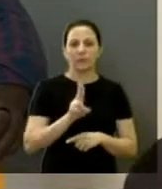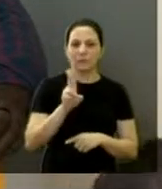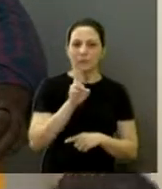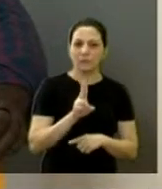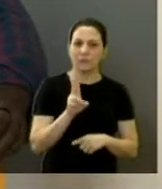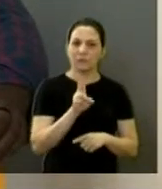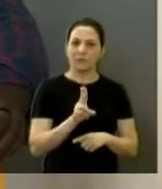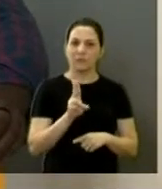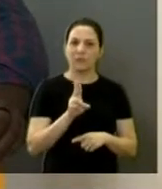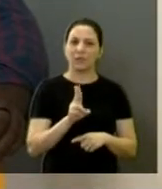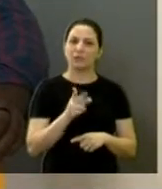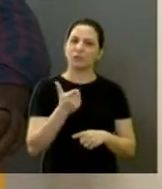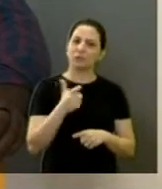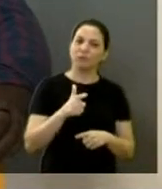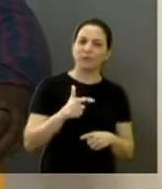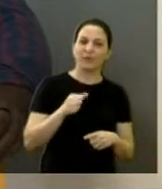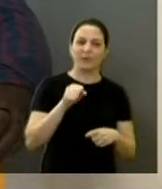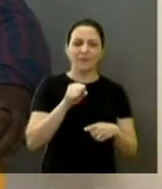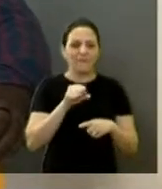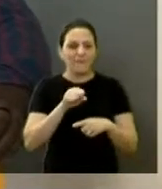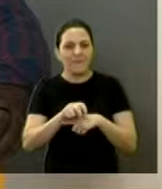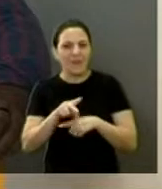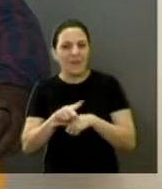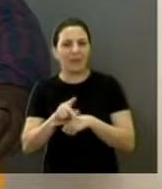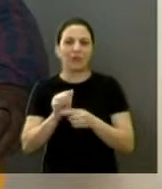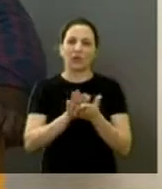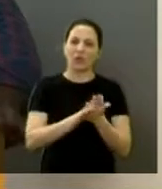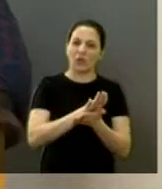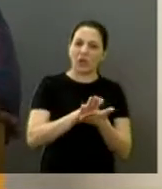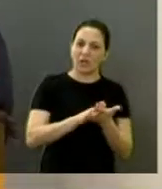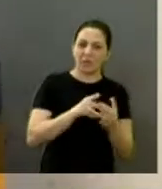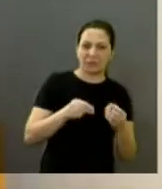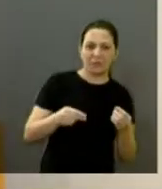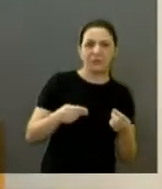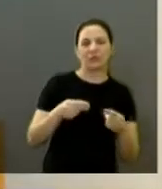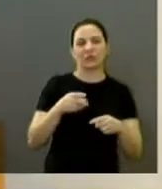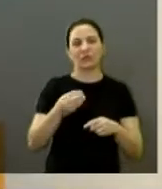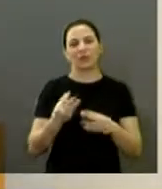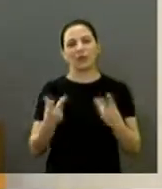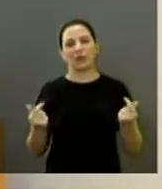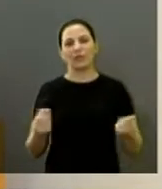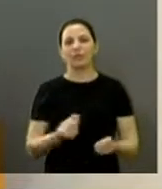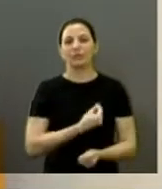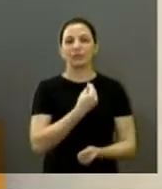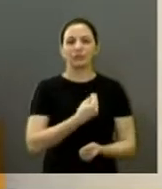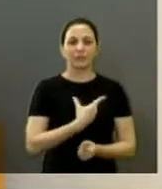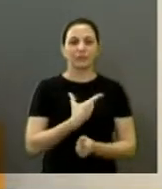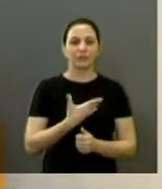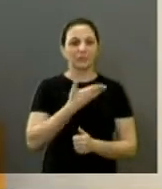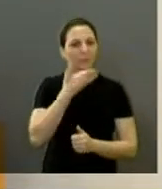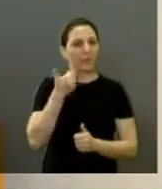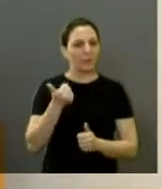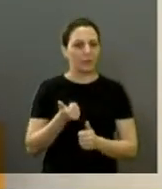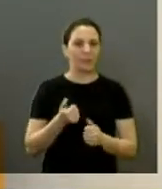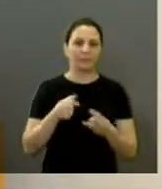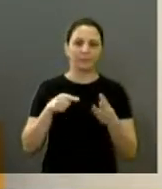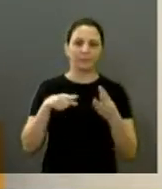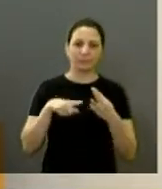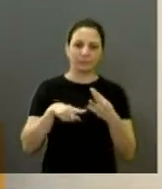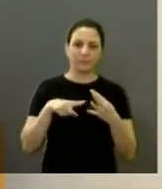um sem agrotóxico se chama o que é qualidade de vida agora a outra linha também